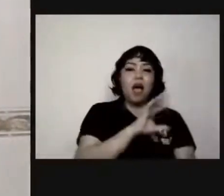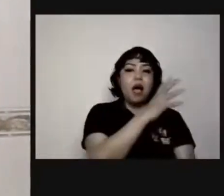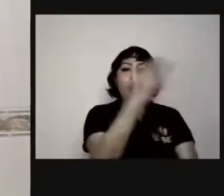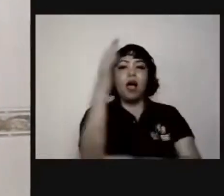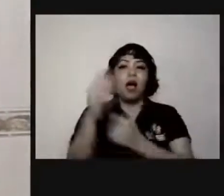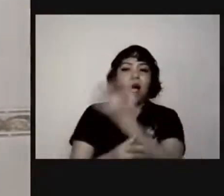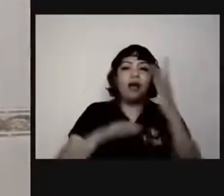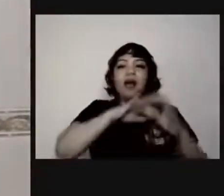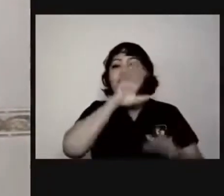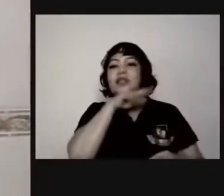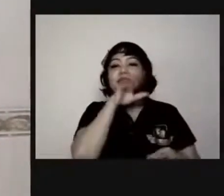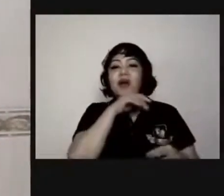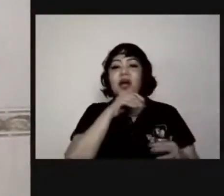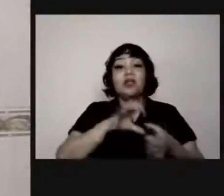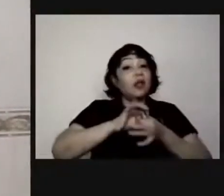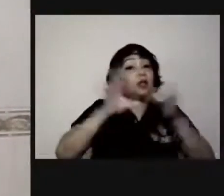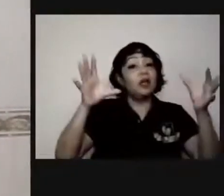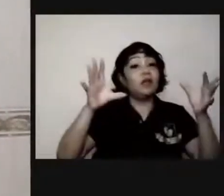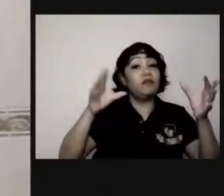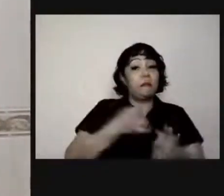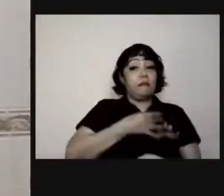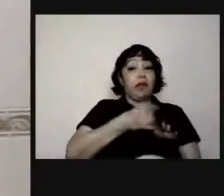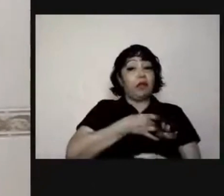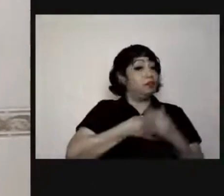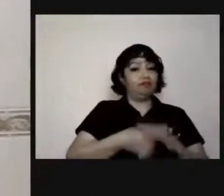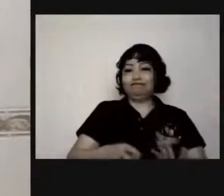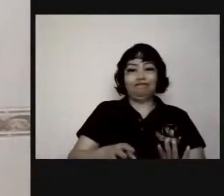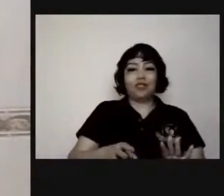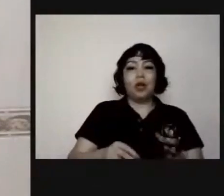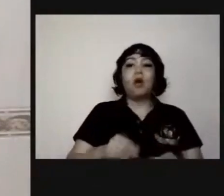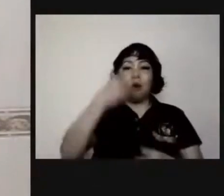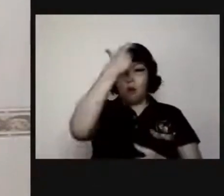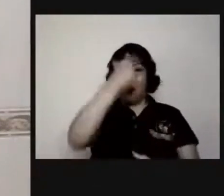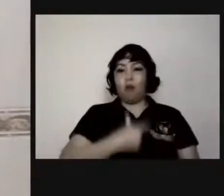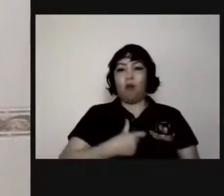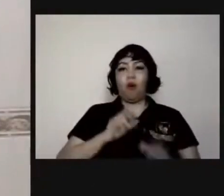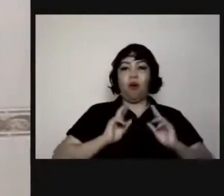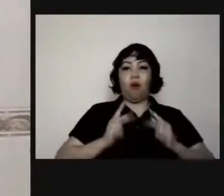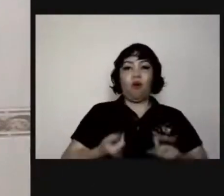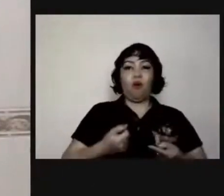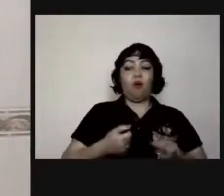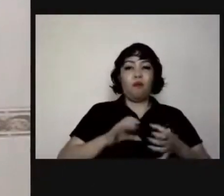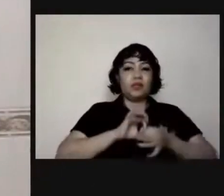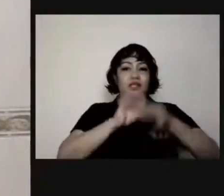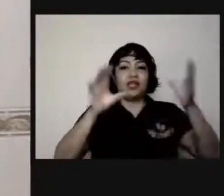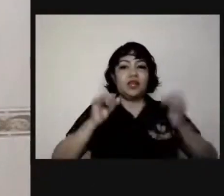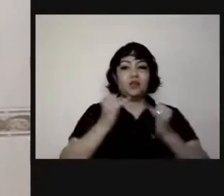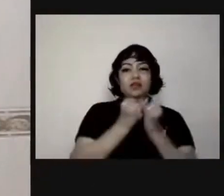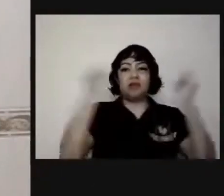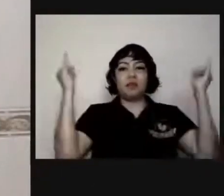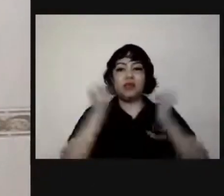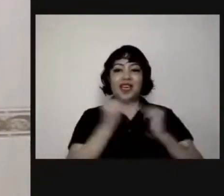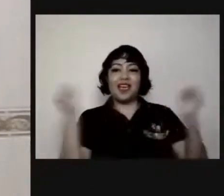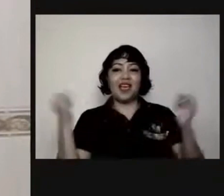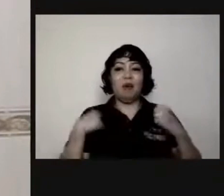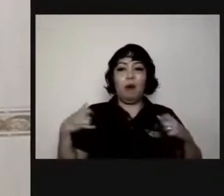e os animais eram livres e sem pavor. Homens livres e independentes começaram a aparecer. Ocuparam